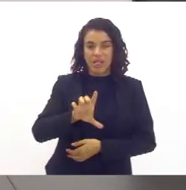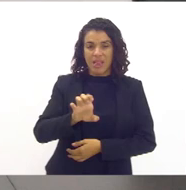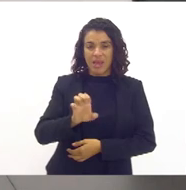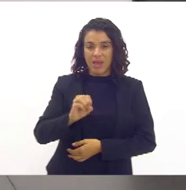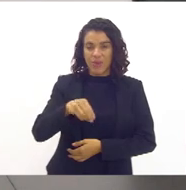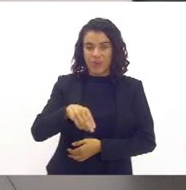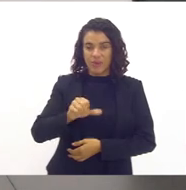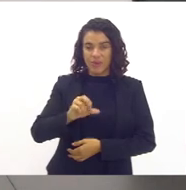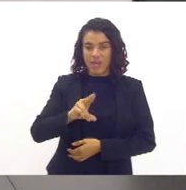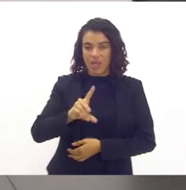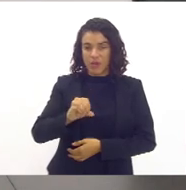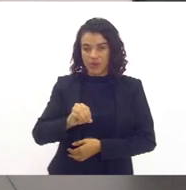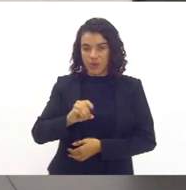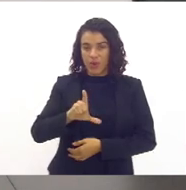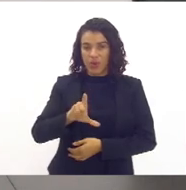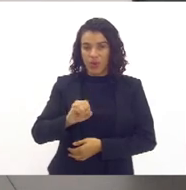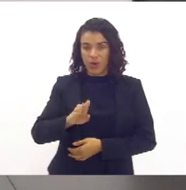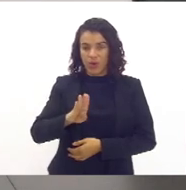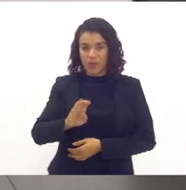Lobo.